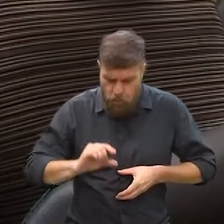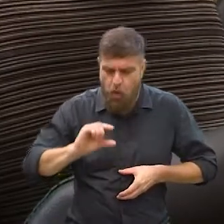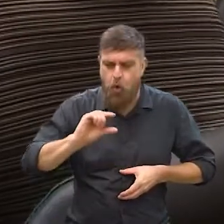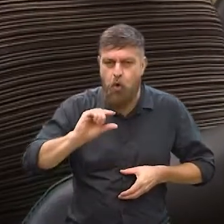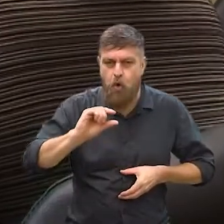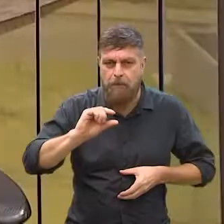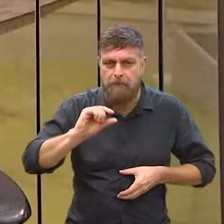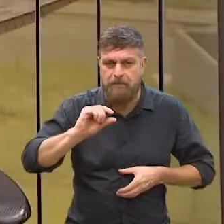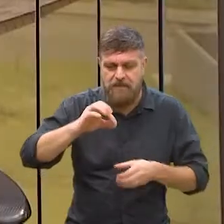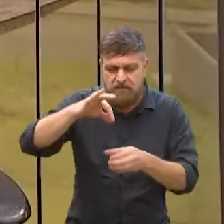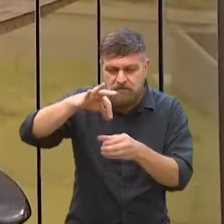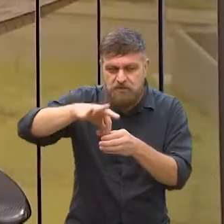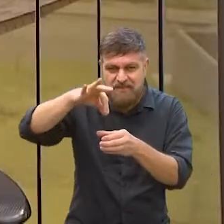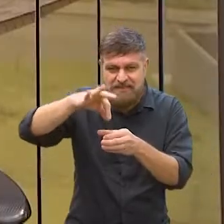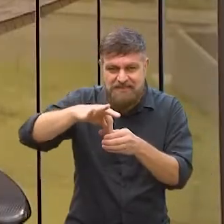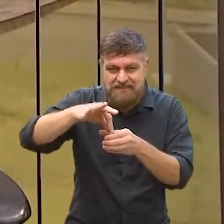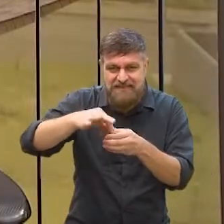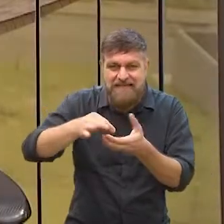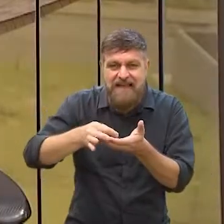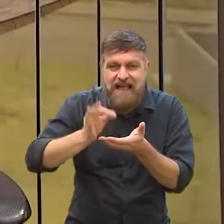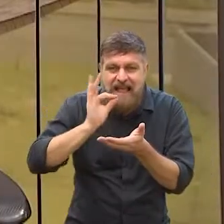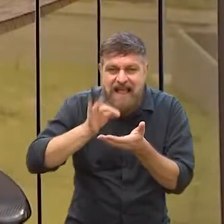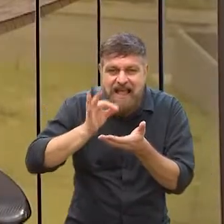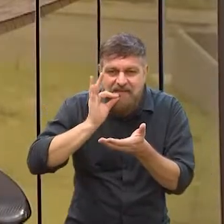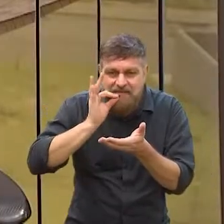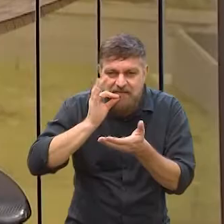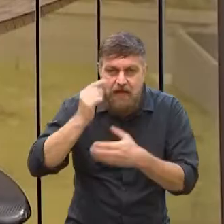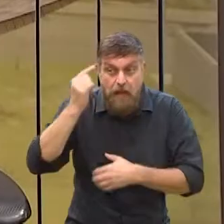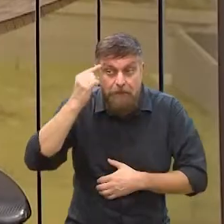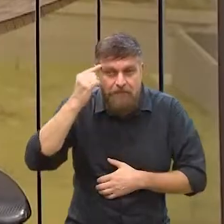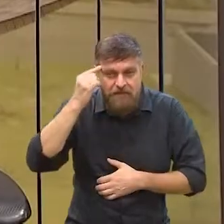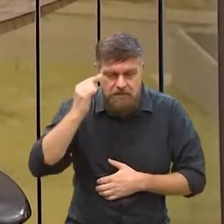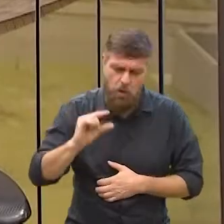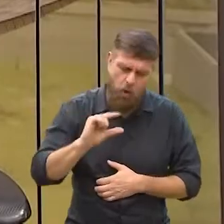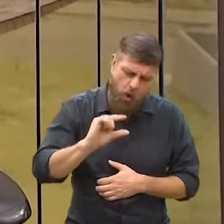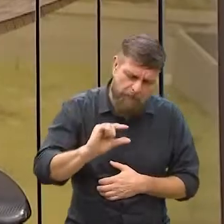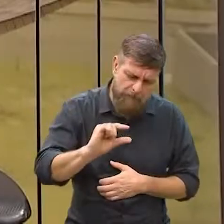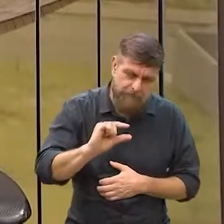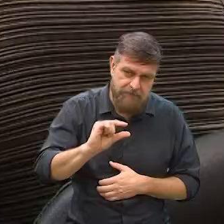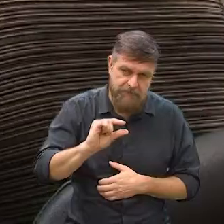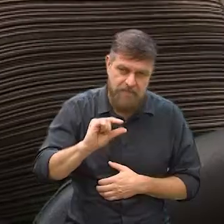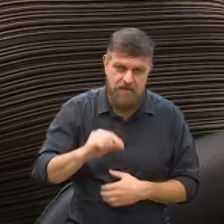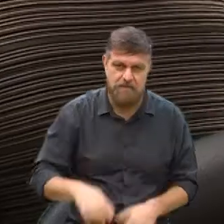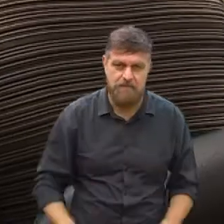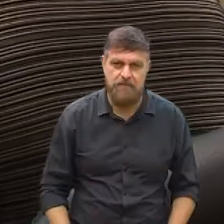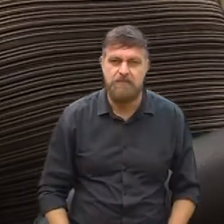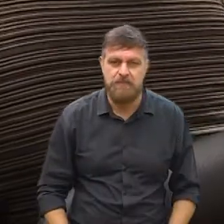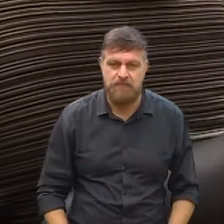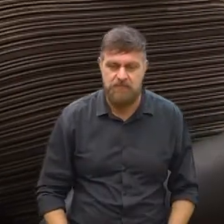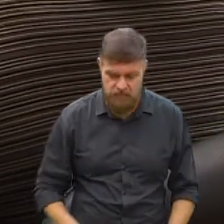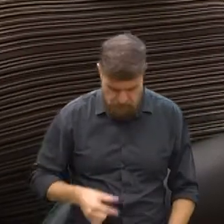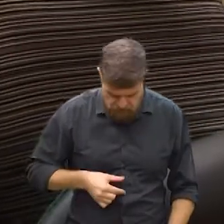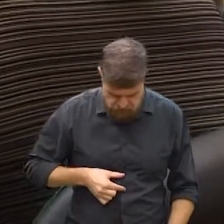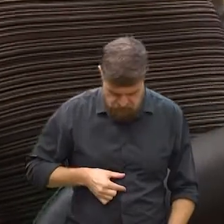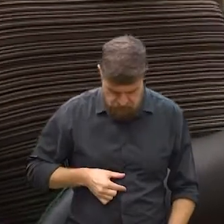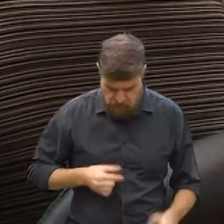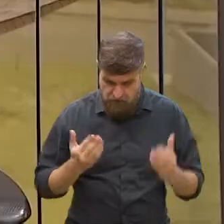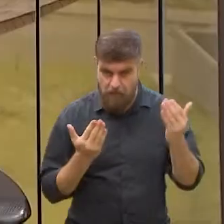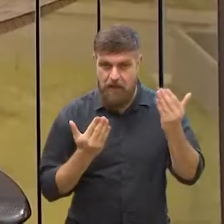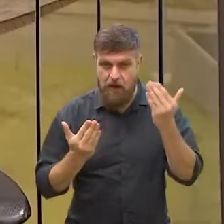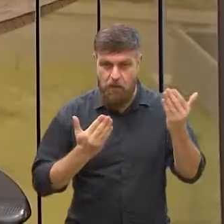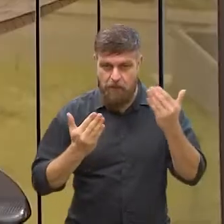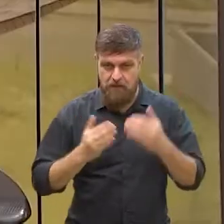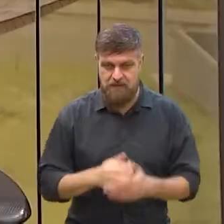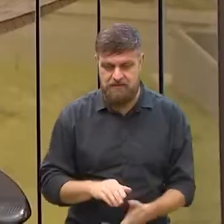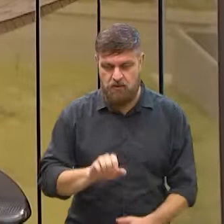novo essa medida. Um copinho de café, tá? Um copinho pequeno, não daqueles pequenininho. Então ml. você